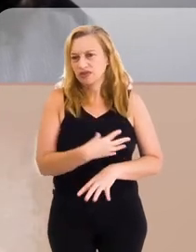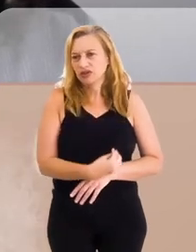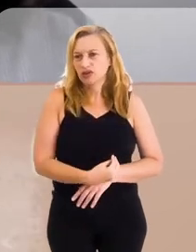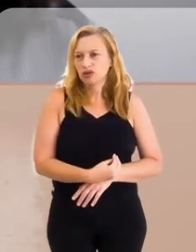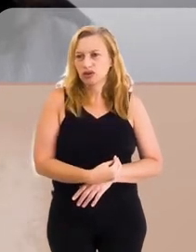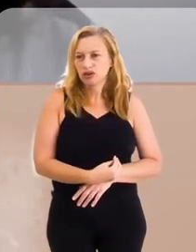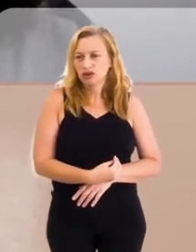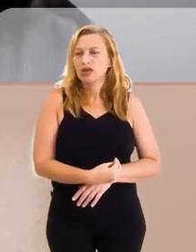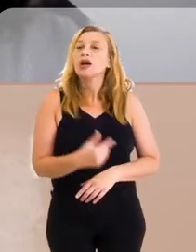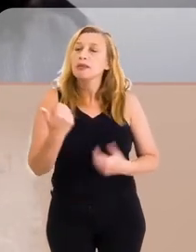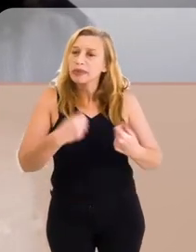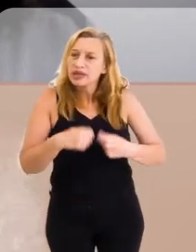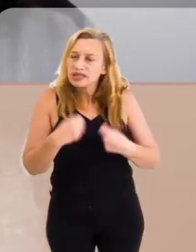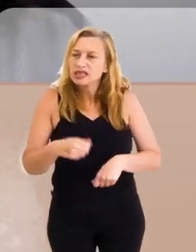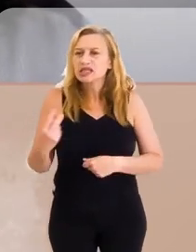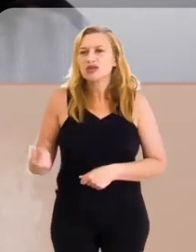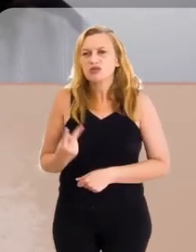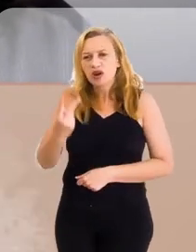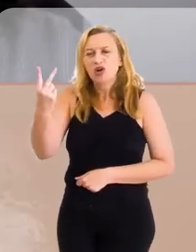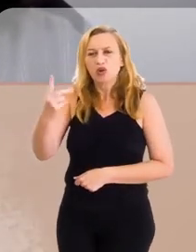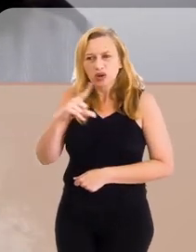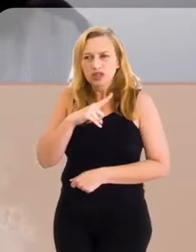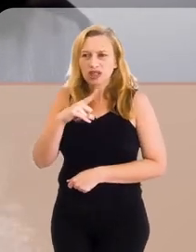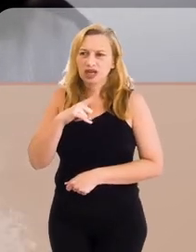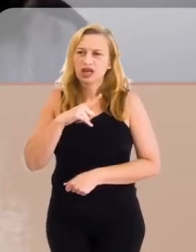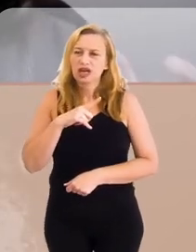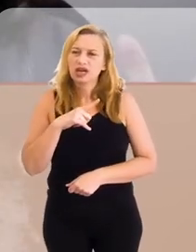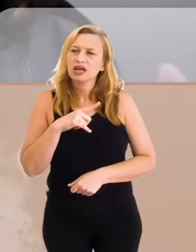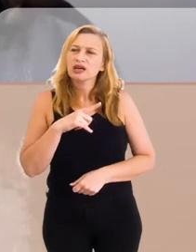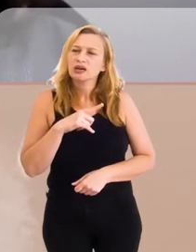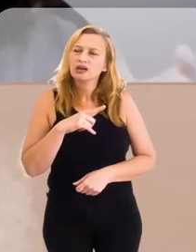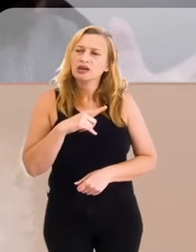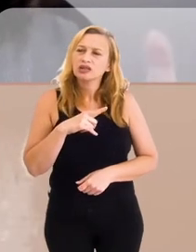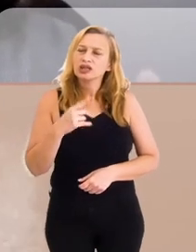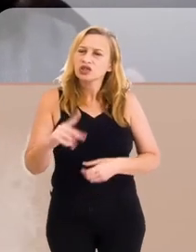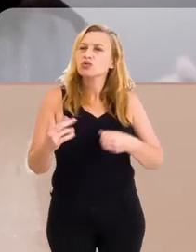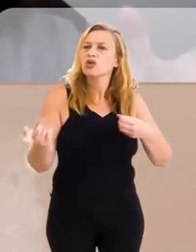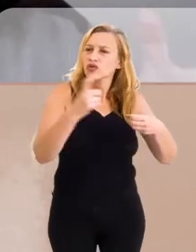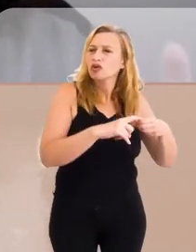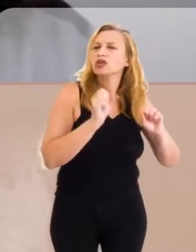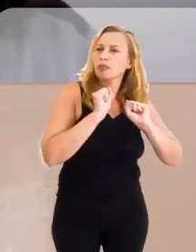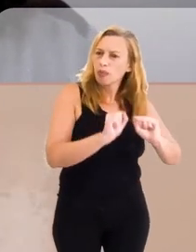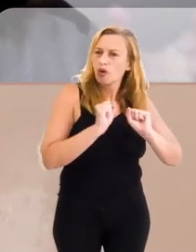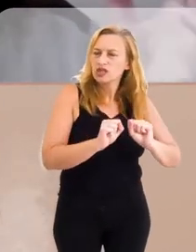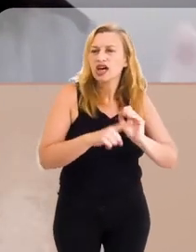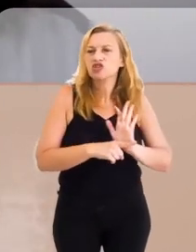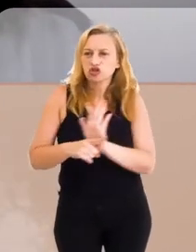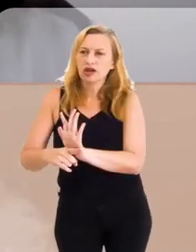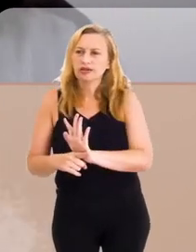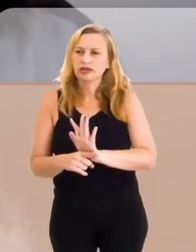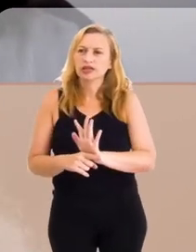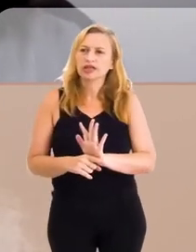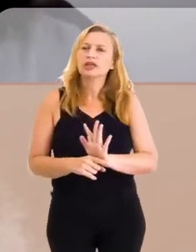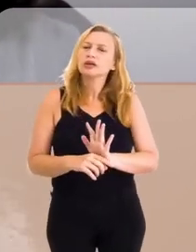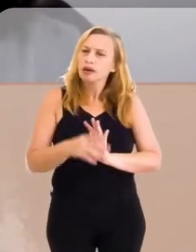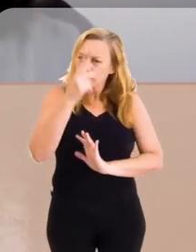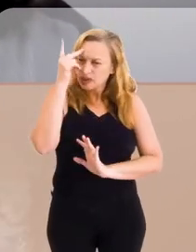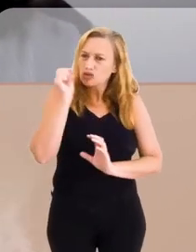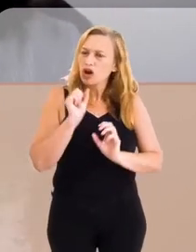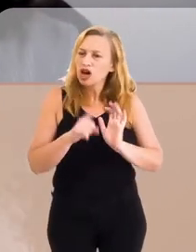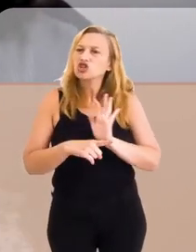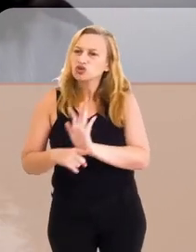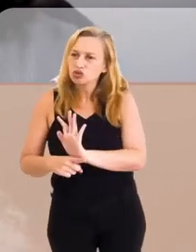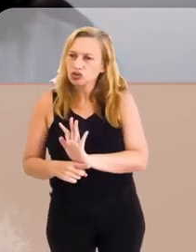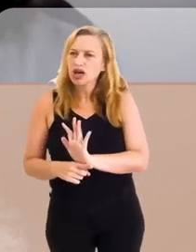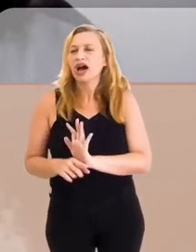de propósitos, gravidez de valores, para que alguma circunstância na sua volta possa, inclusive, te ajudar,